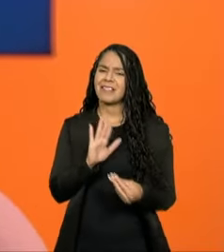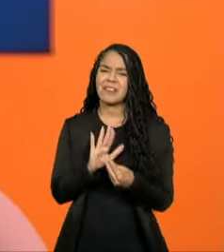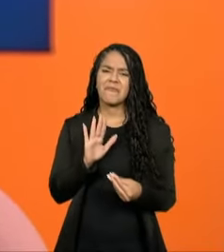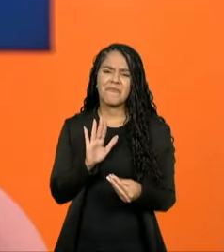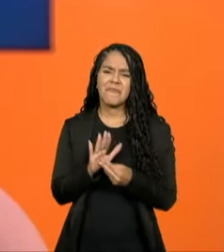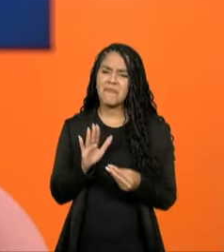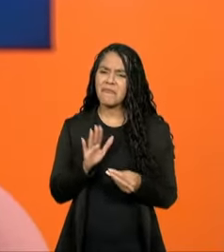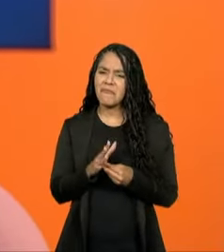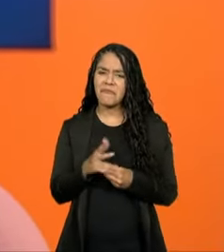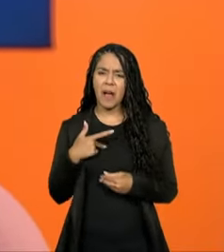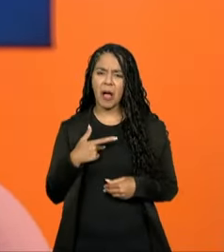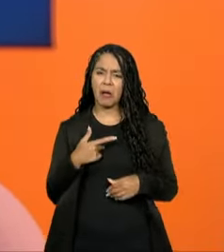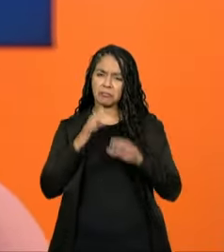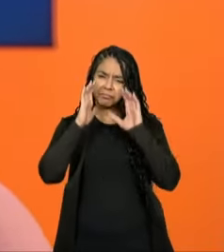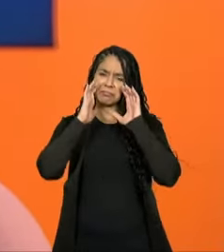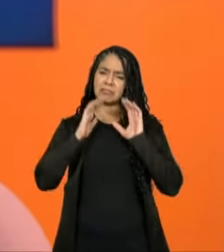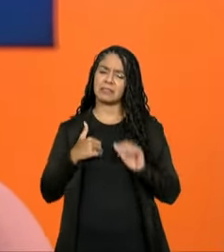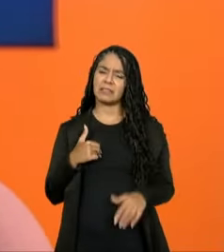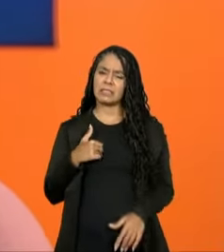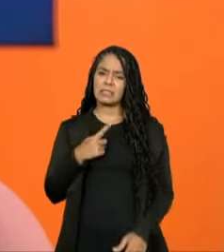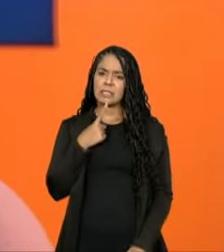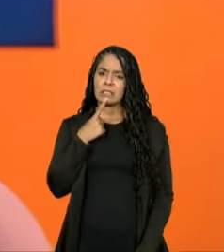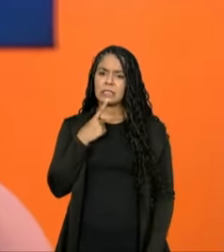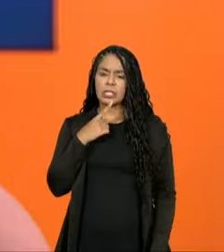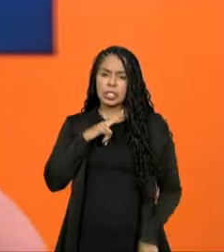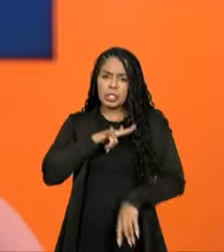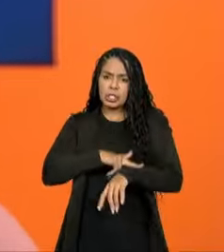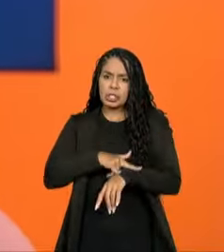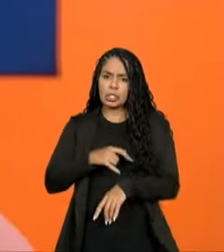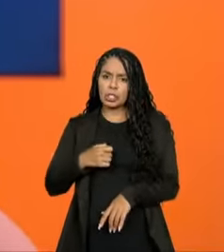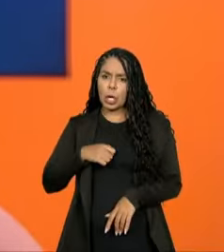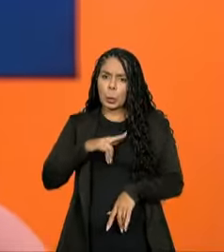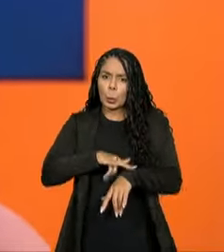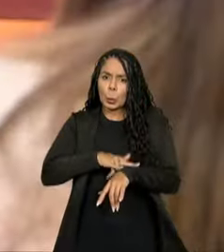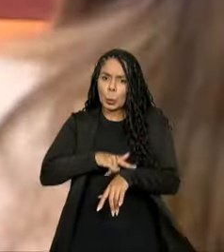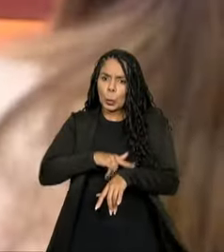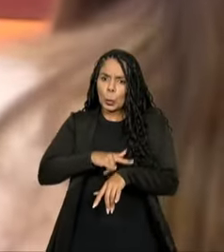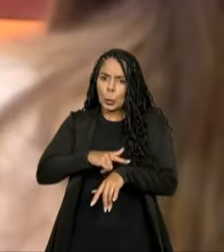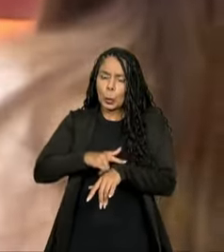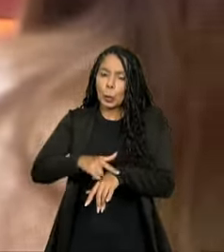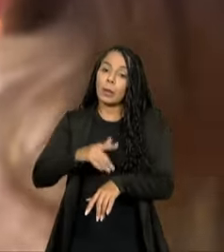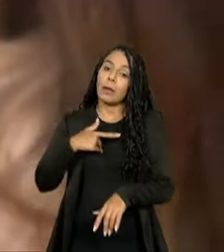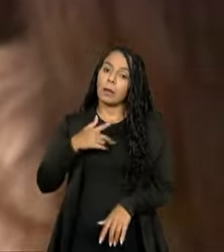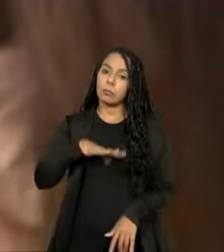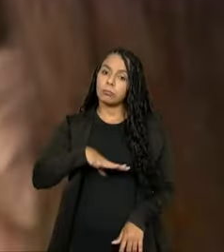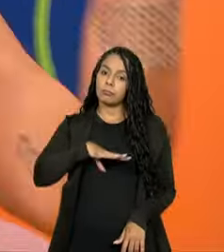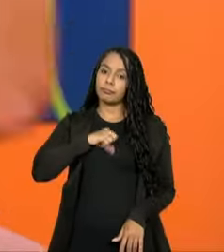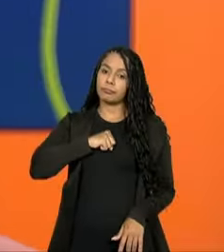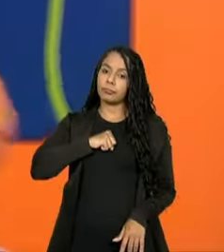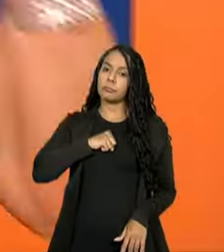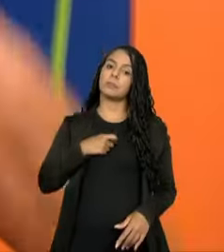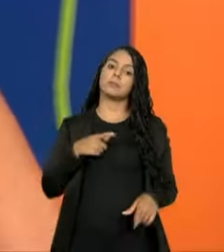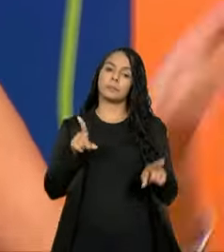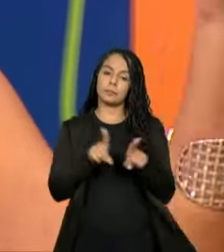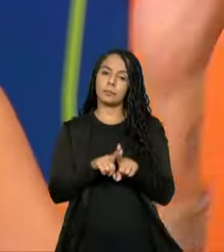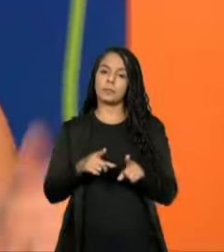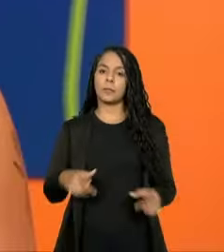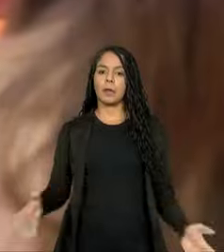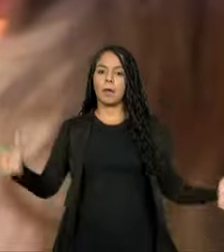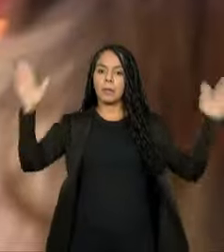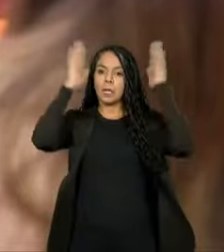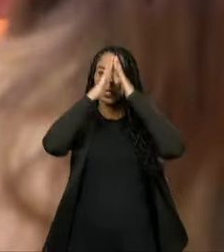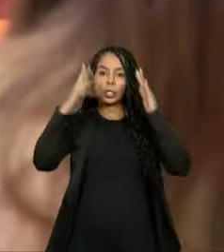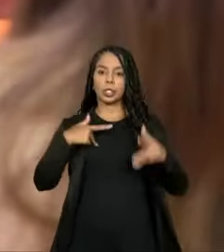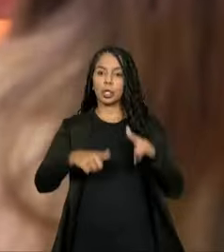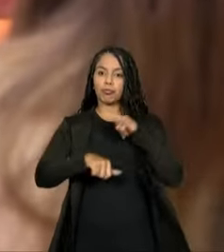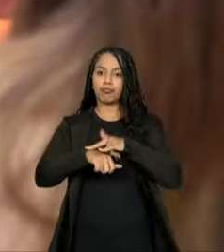dignidade, escape mas... de xixi. É. Isso que na gravidez ainda na tem motivo, depois na da menopausa. Você está lá fazendo polichinelo e oi. Thalita,